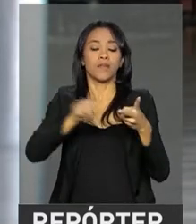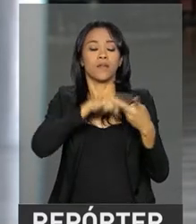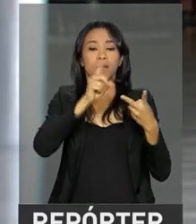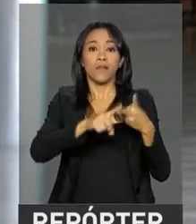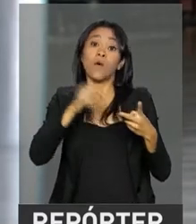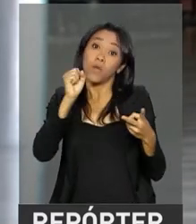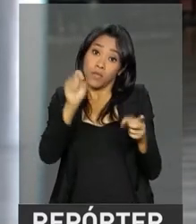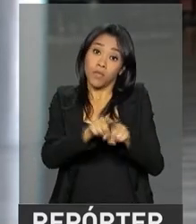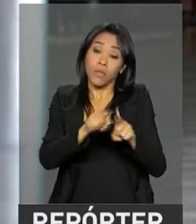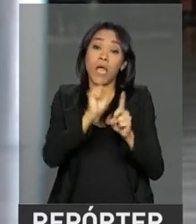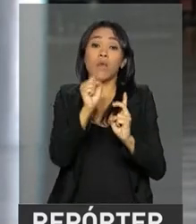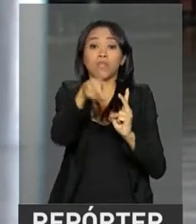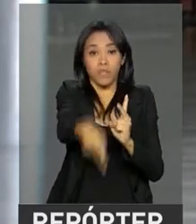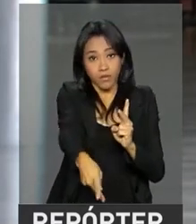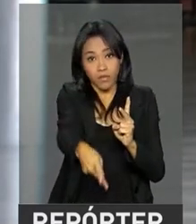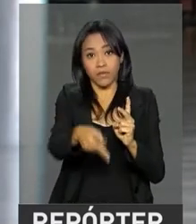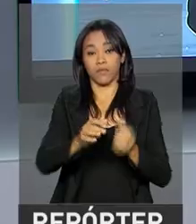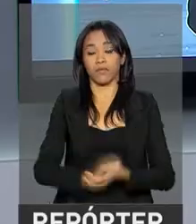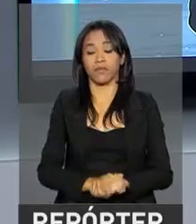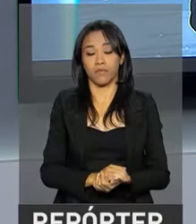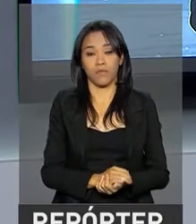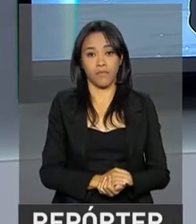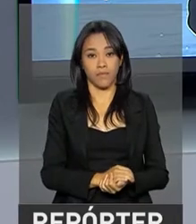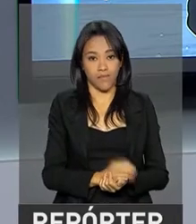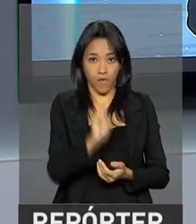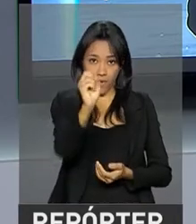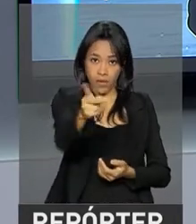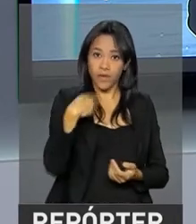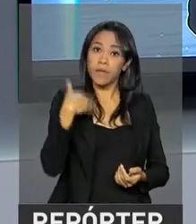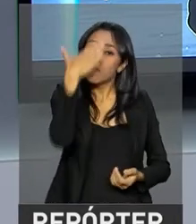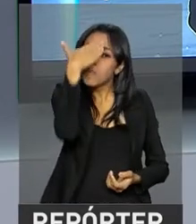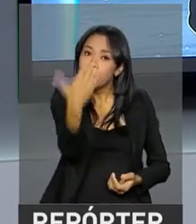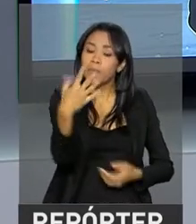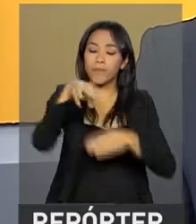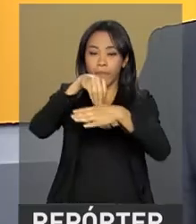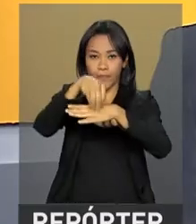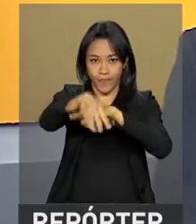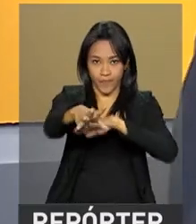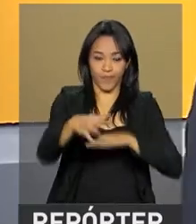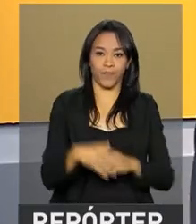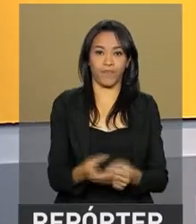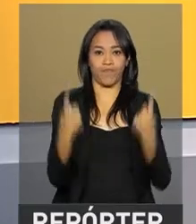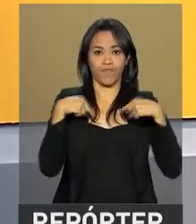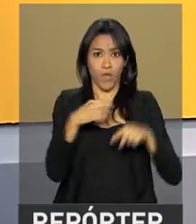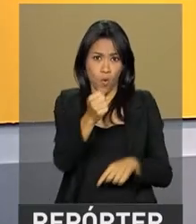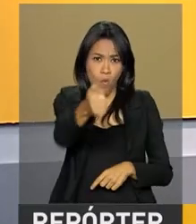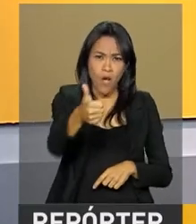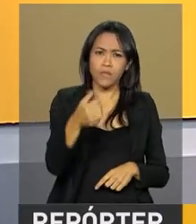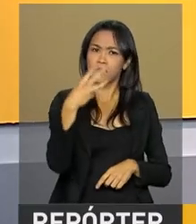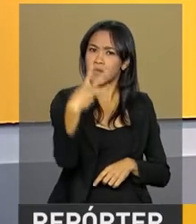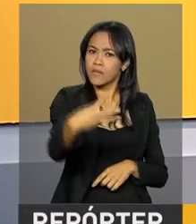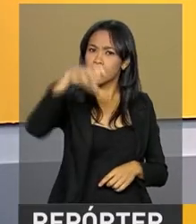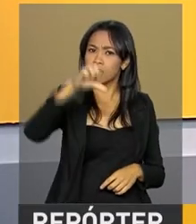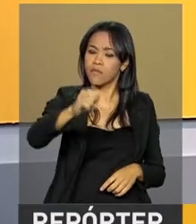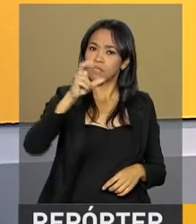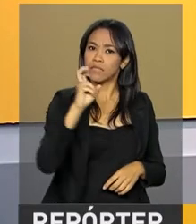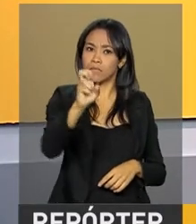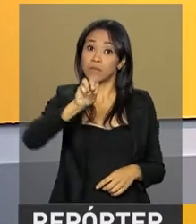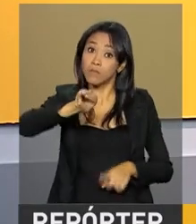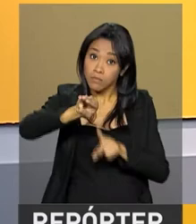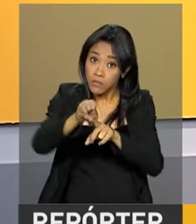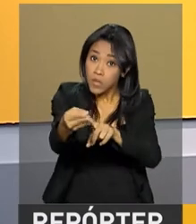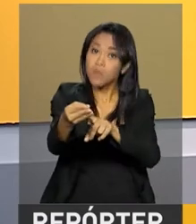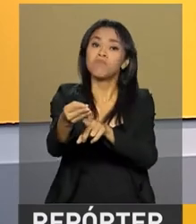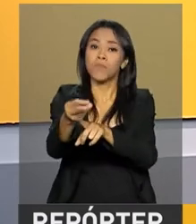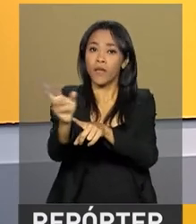aposentadorias leandro é contínuo toque nem obrigado pelas suas informações e olha quase 395 milhões